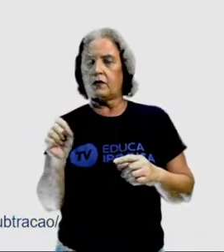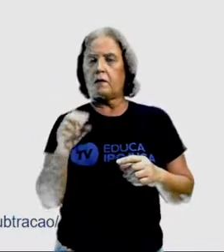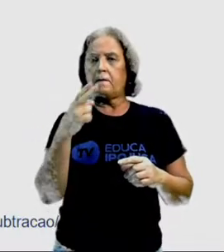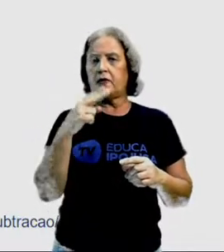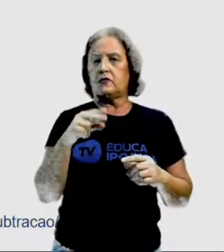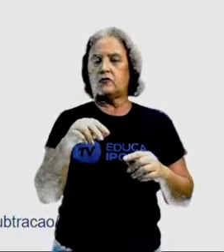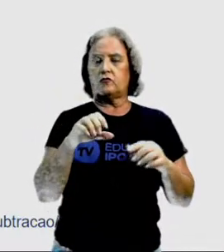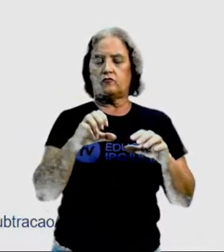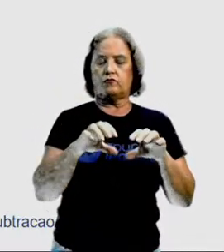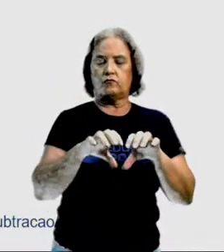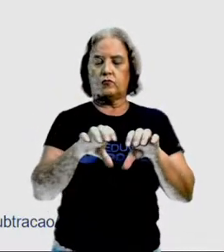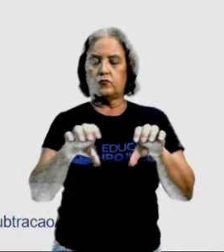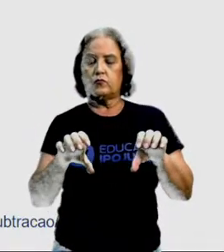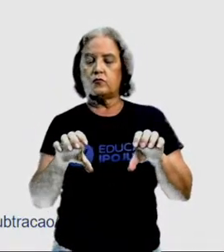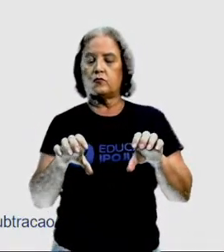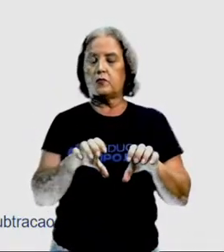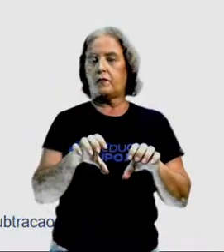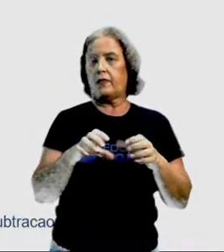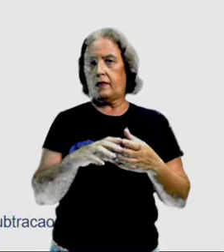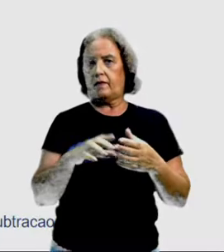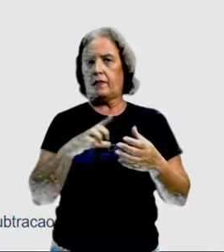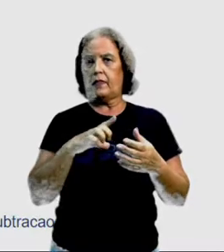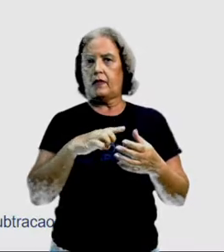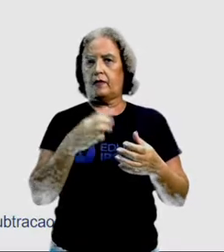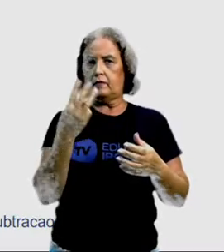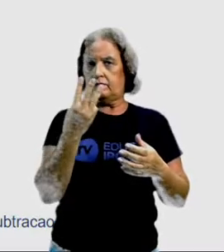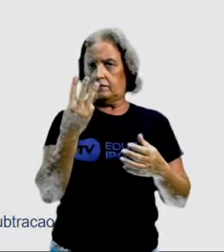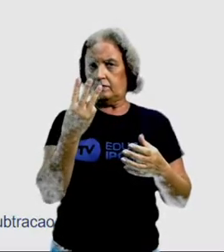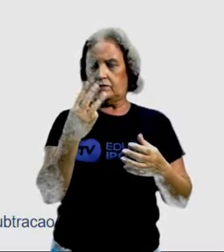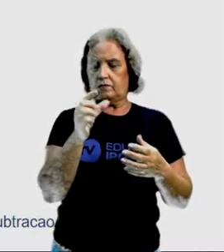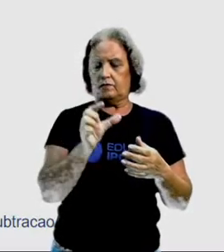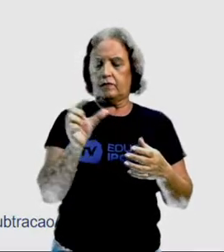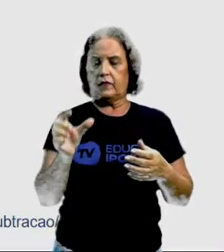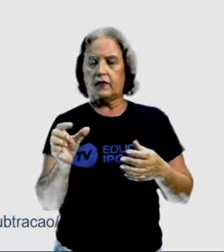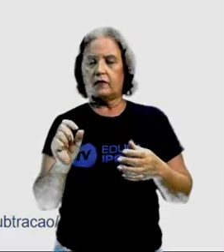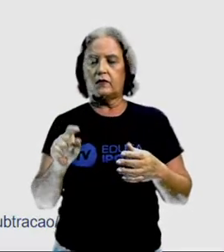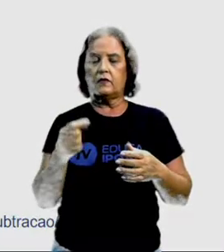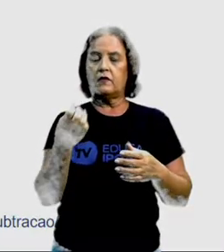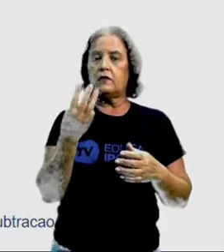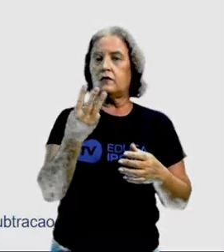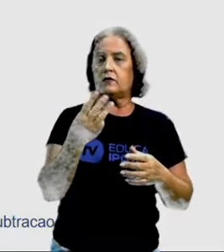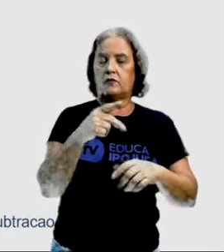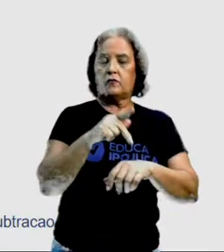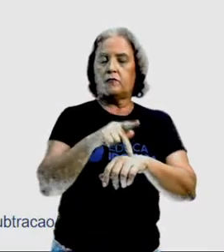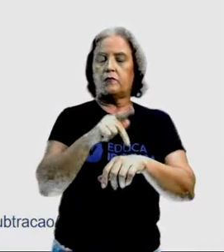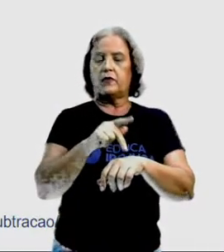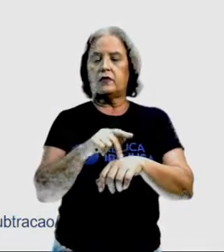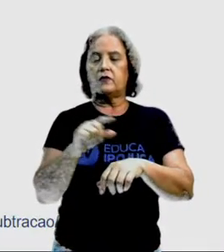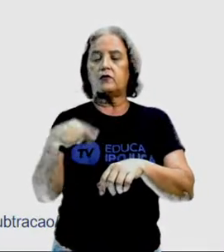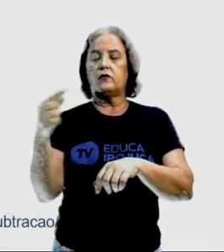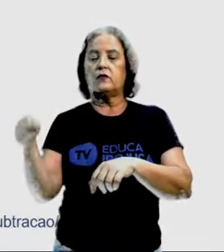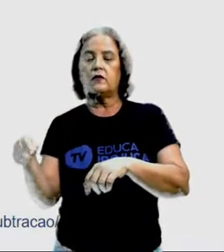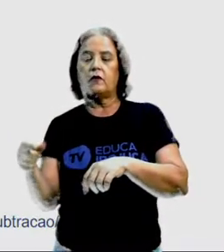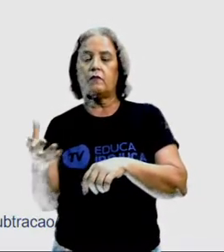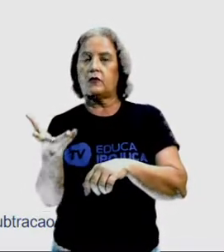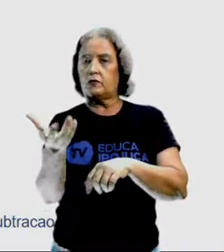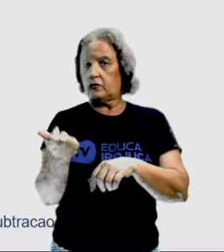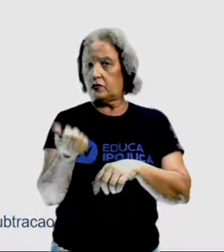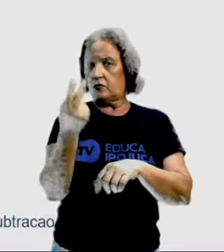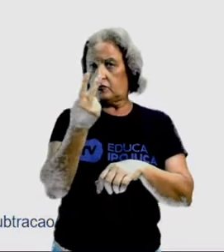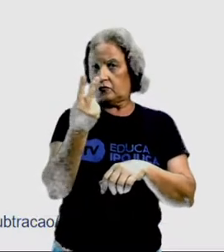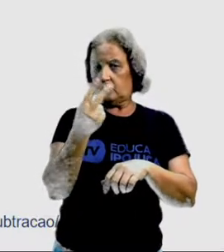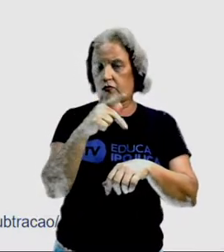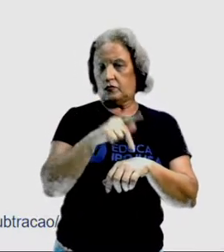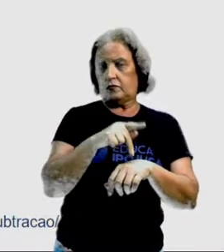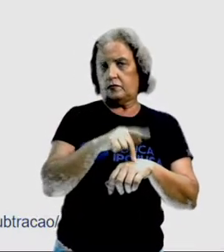dominó. Eu tinha 3 pedras em minha casa. Fui ao quintal e peguei mais 2 pedras. Logo entendo